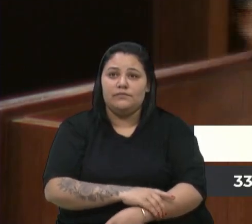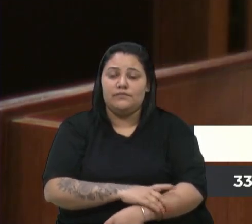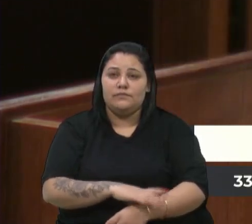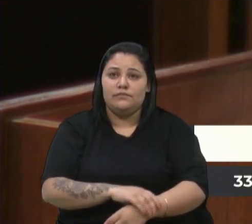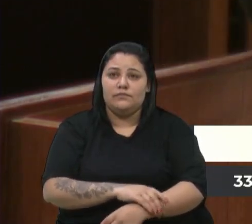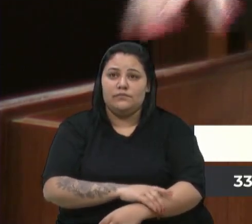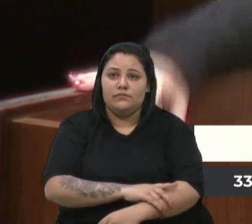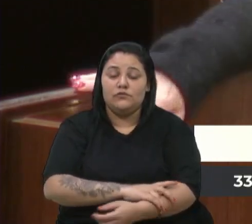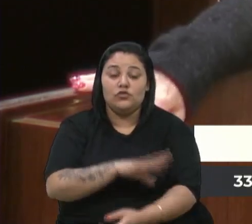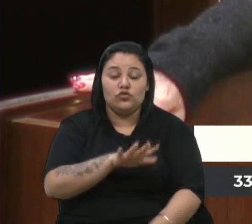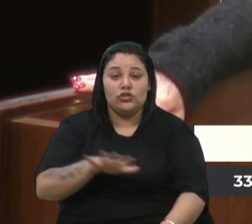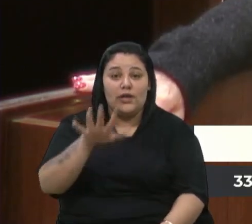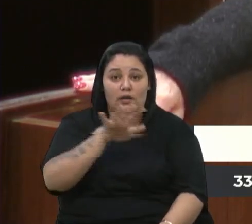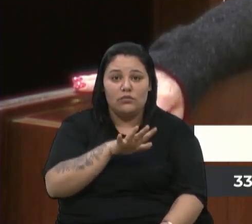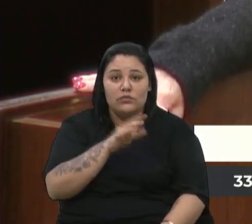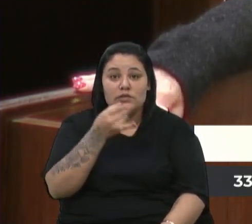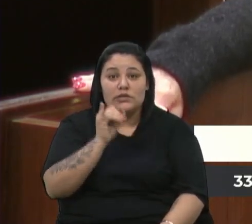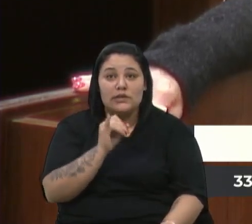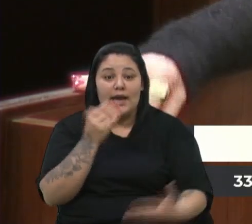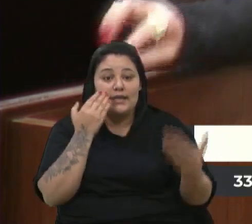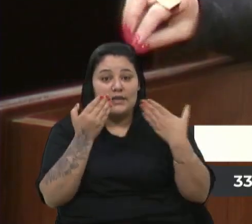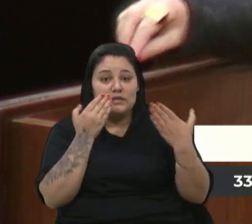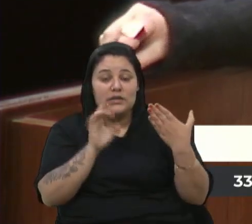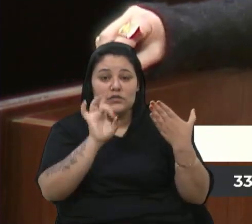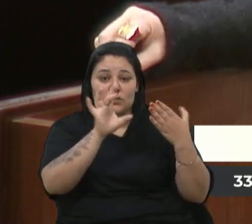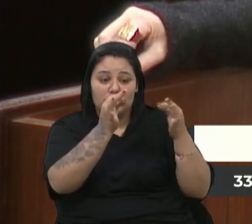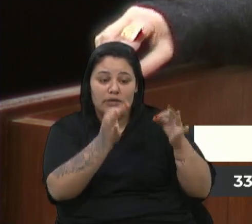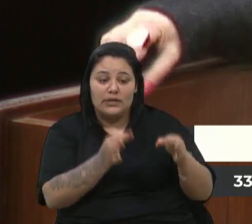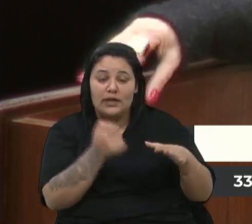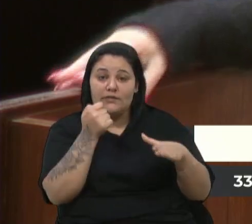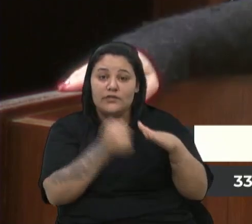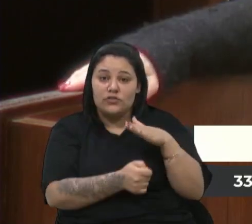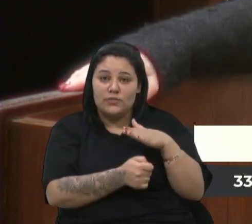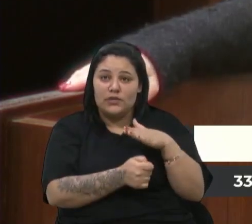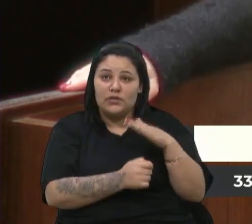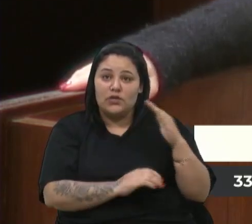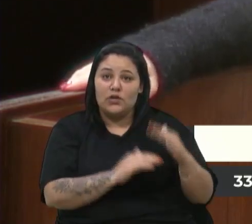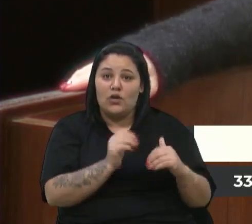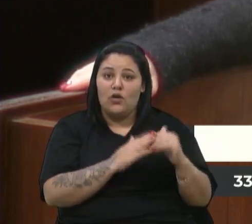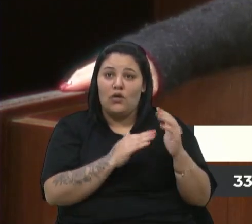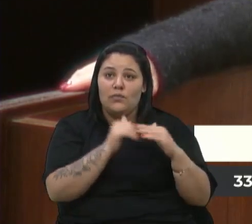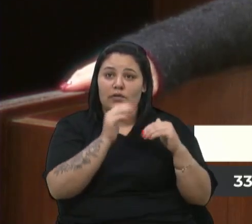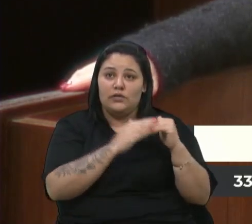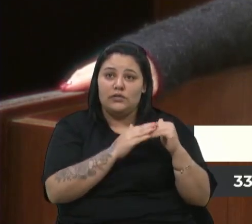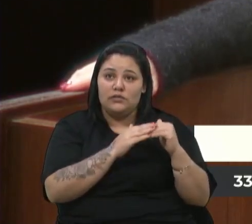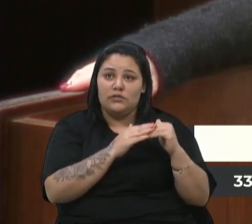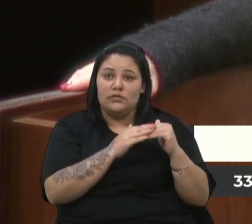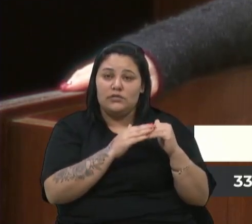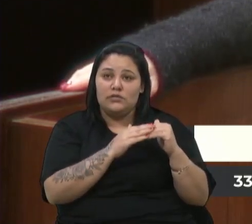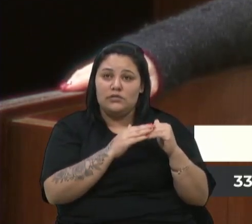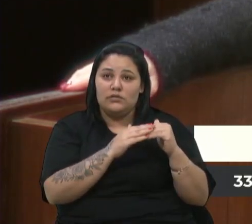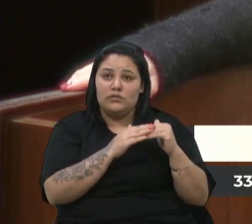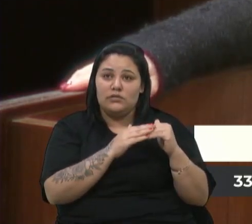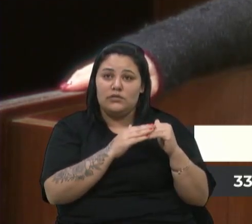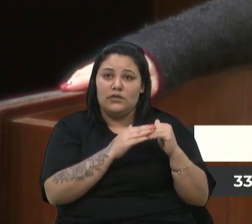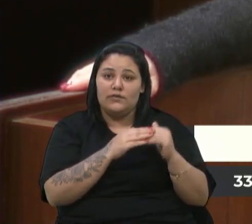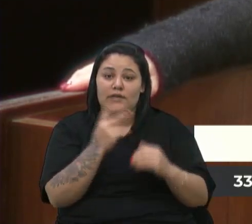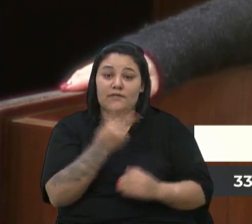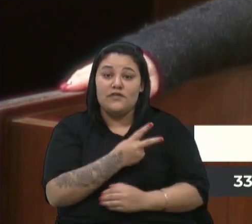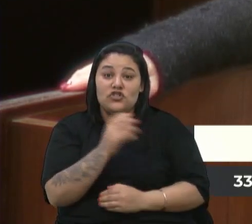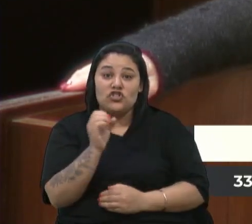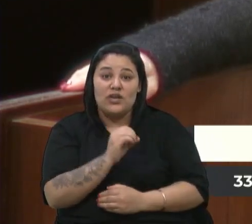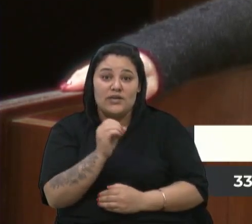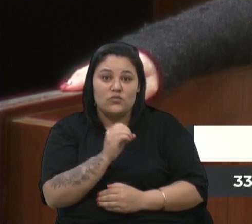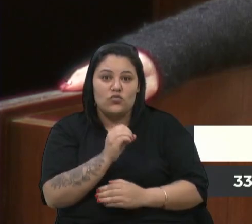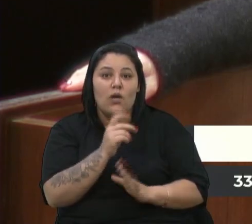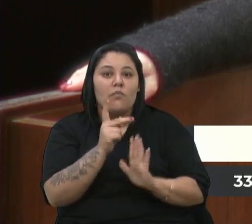no geral, se for pegar só a questão de investimento em obras, ela fica em 20º lugar, essa nossa